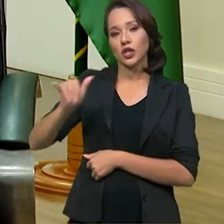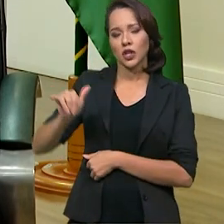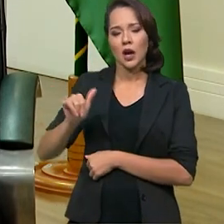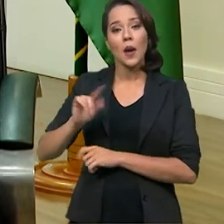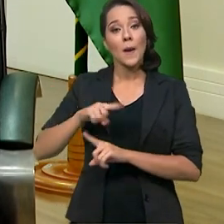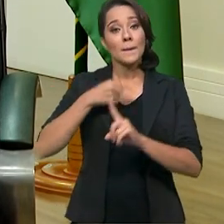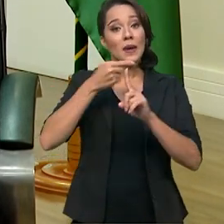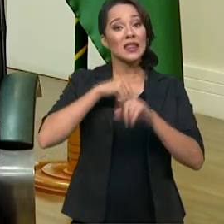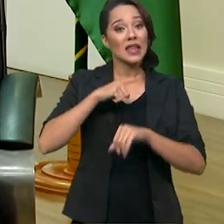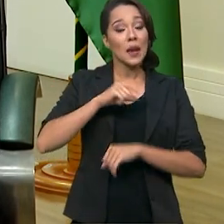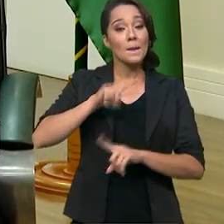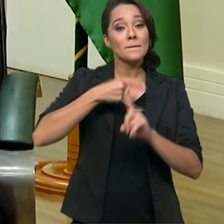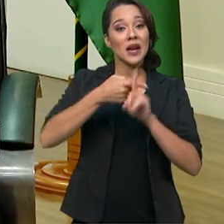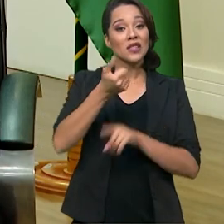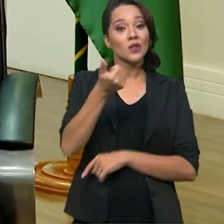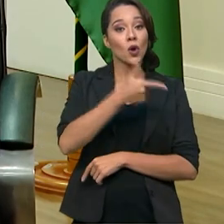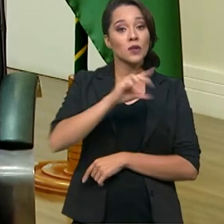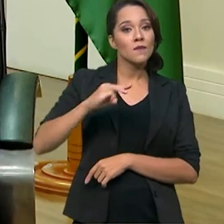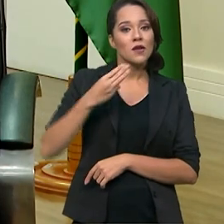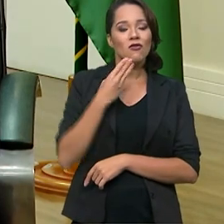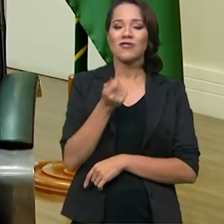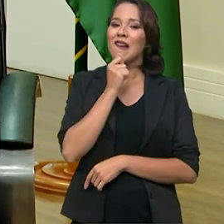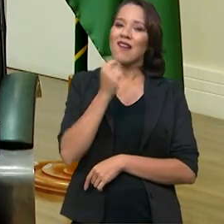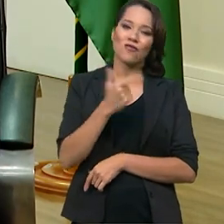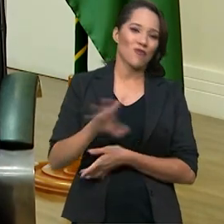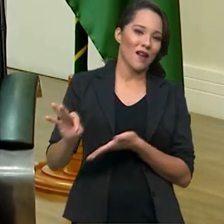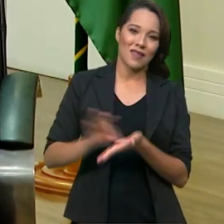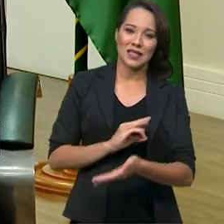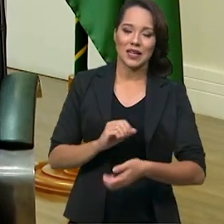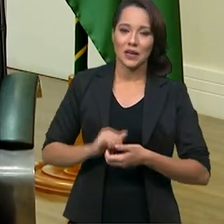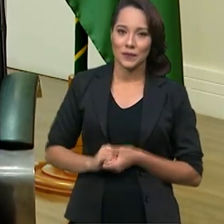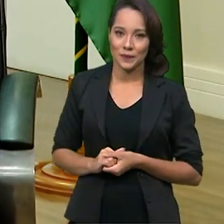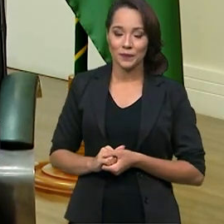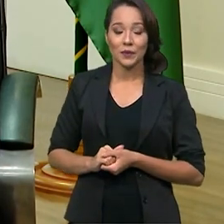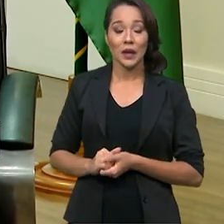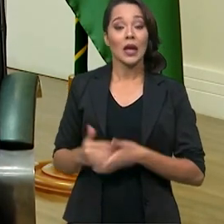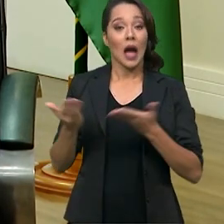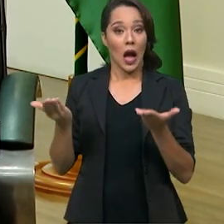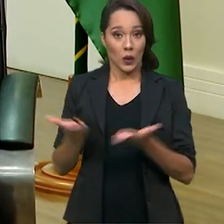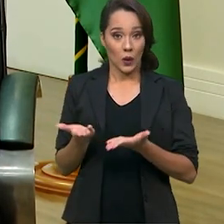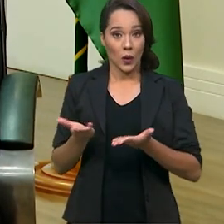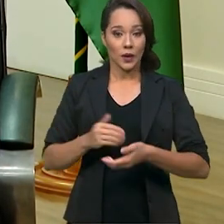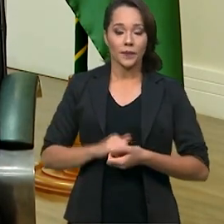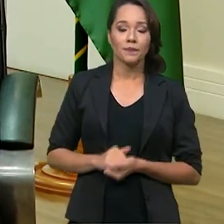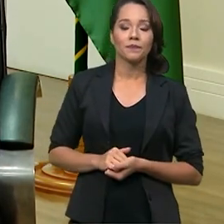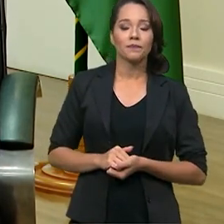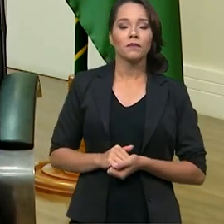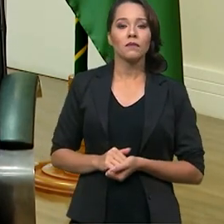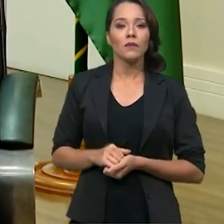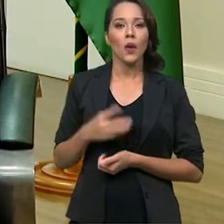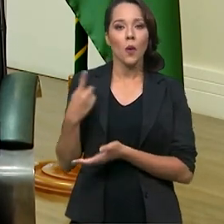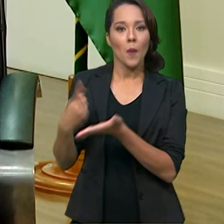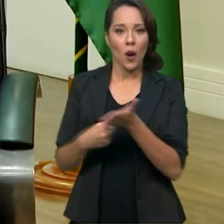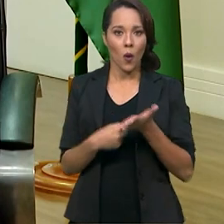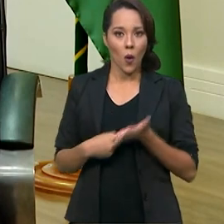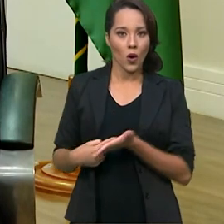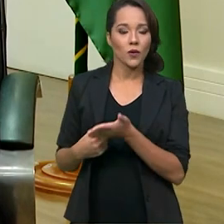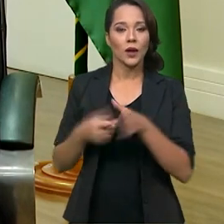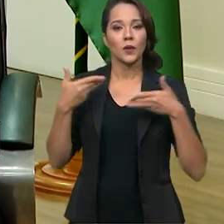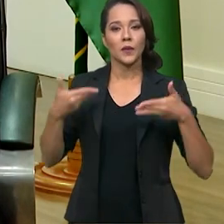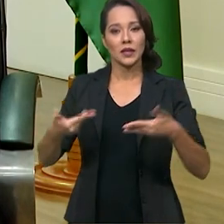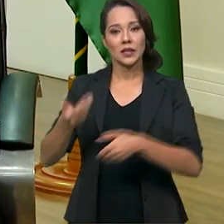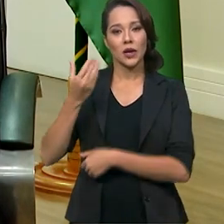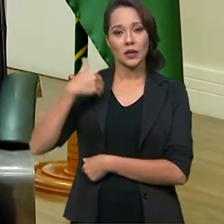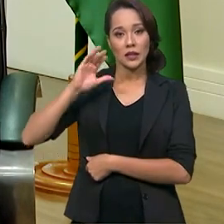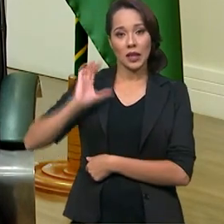outras 12 milhões de famílias que ainda não estão cadastradas. Através de um acordo entre o Ministério